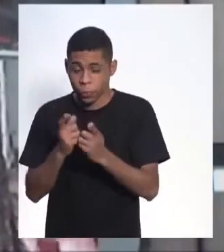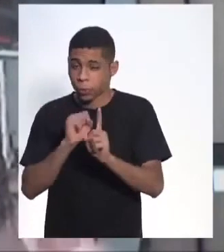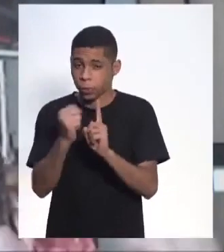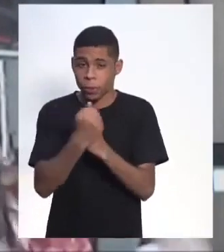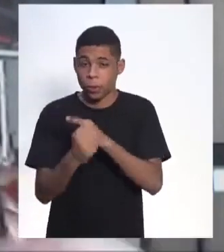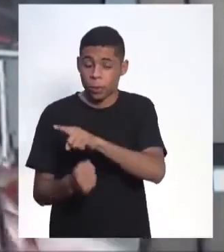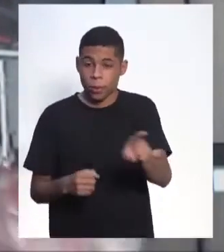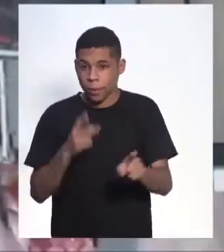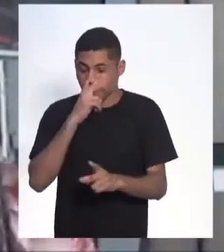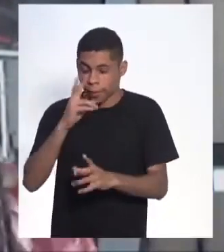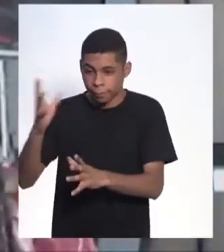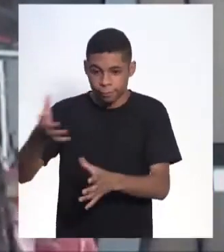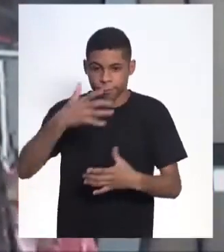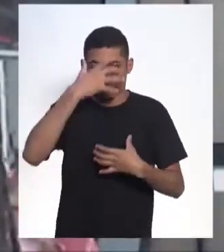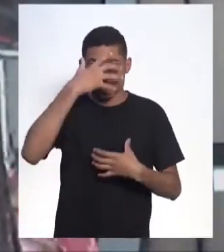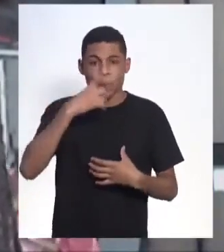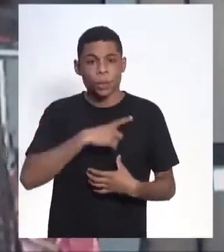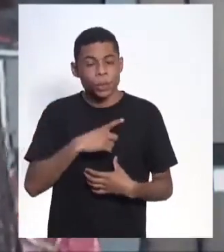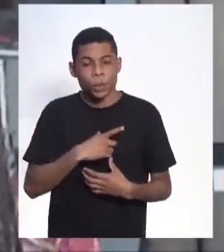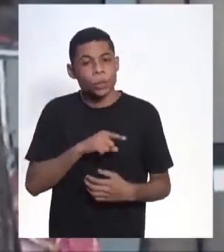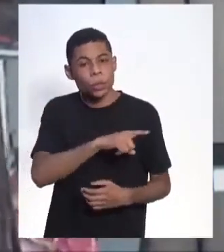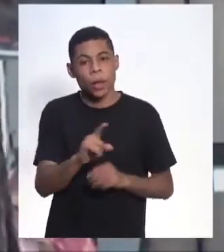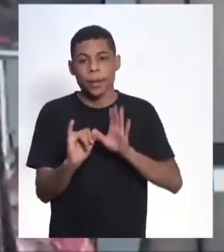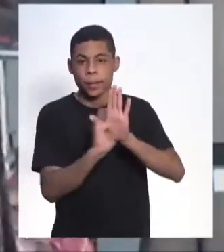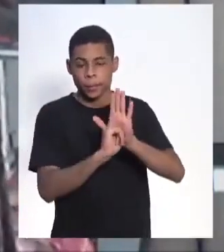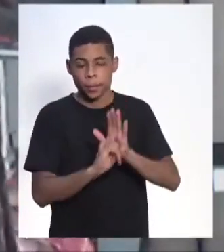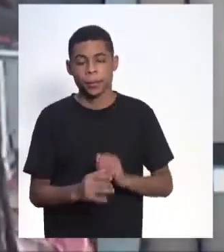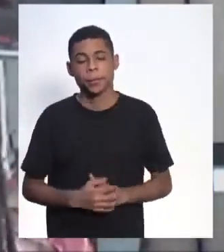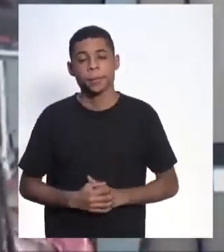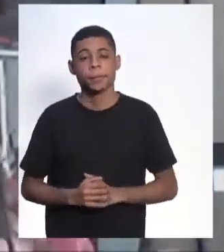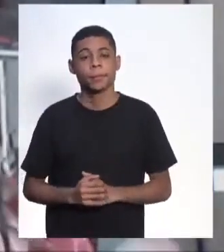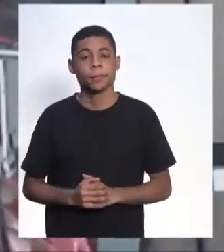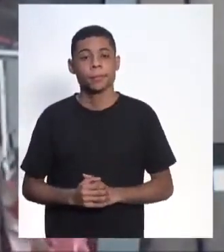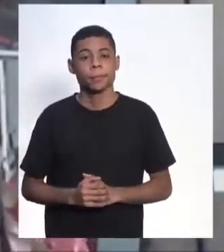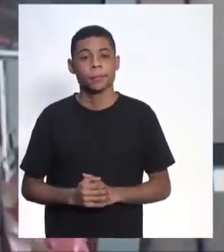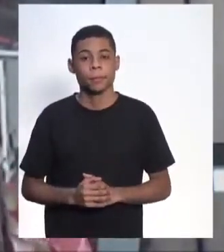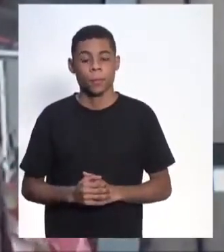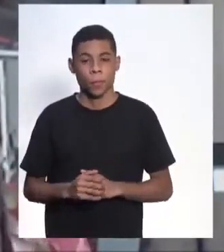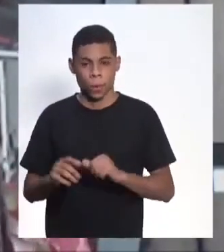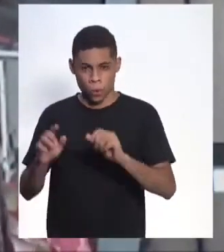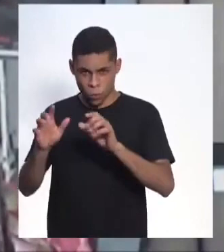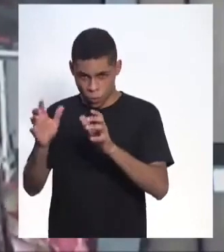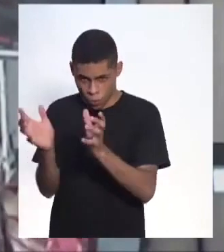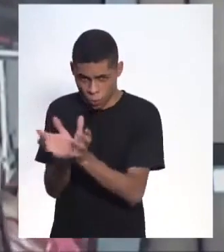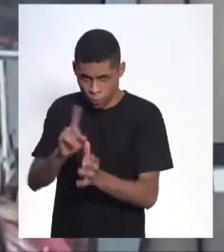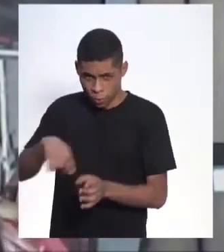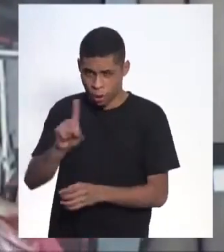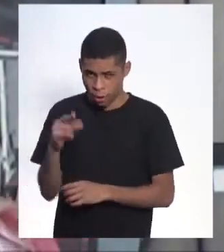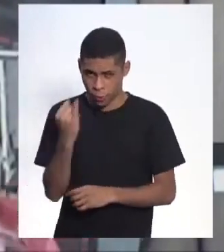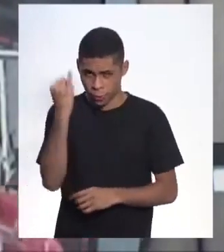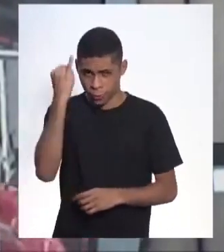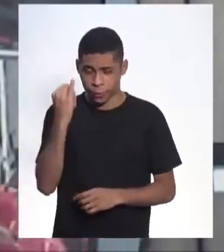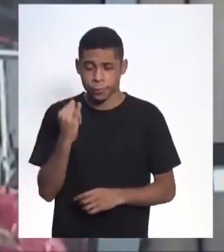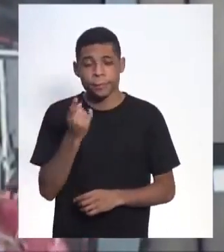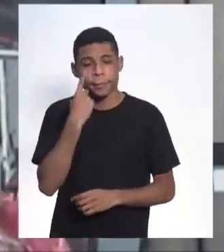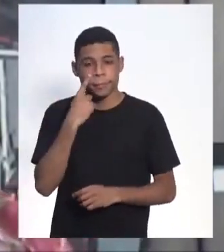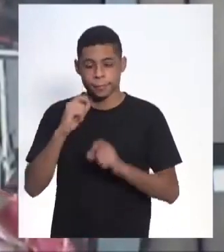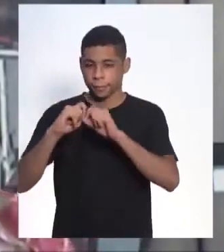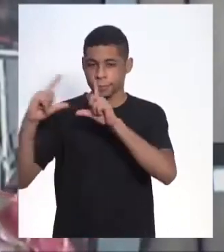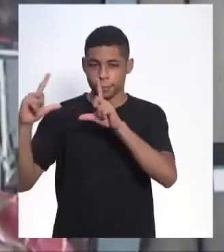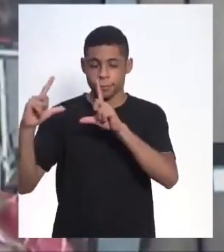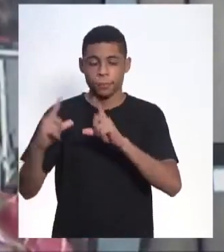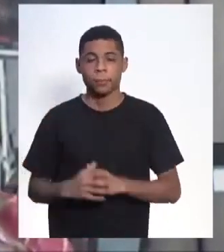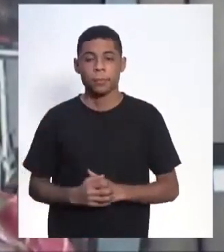nós incorporamos e desenvolvemos as nossas identidades. Esses grupos são importantes? Vocês vão ver aí na